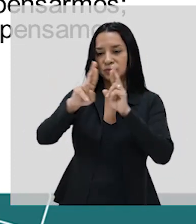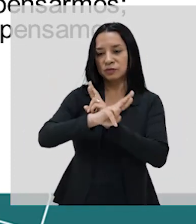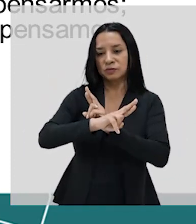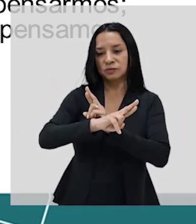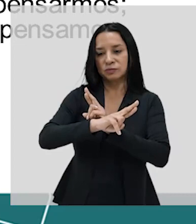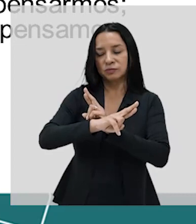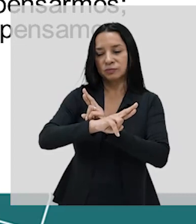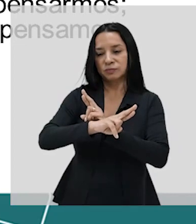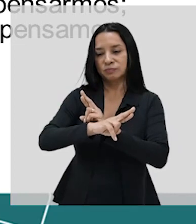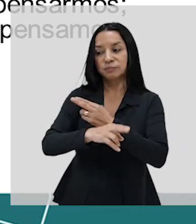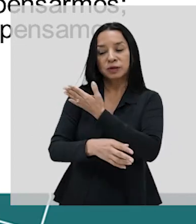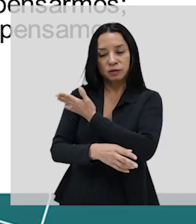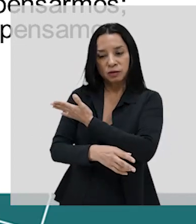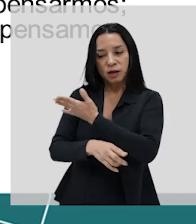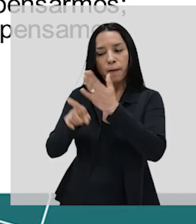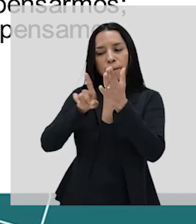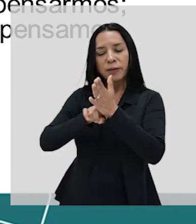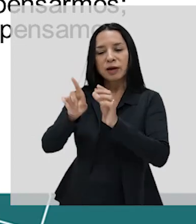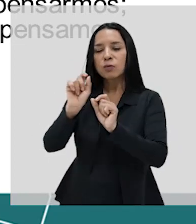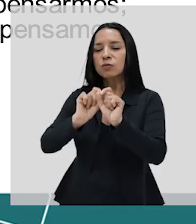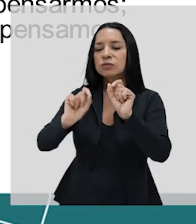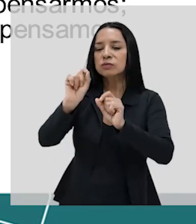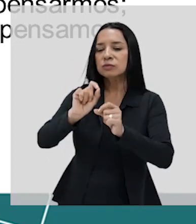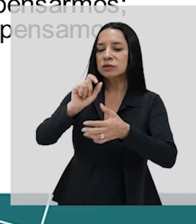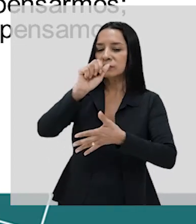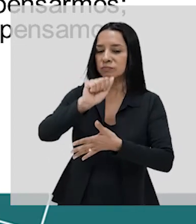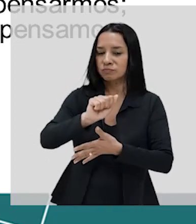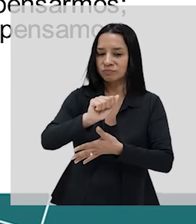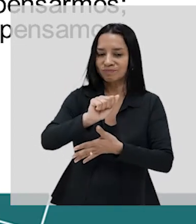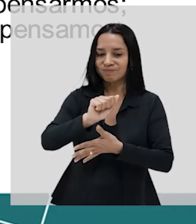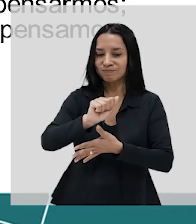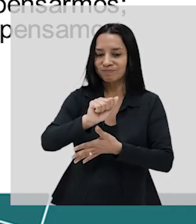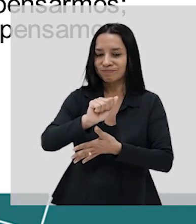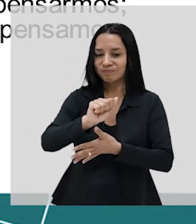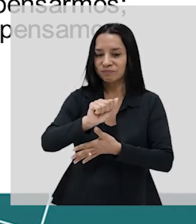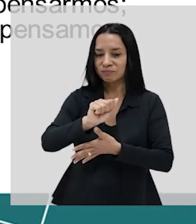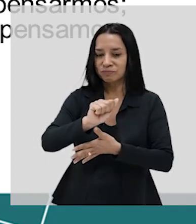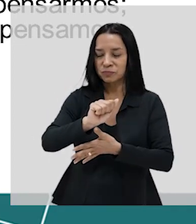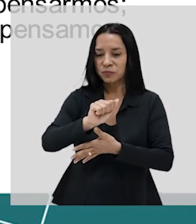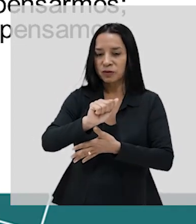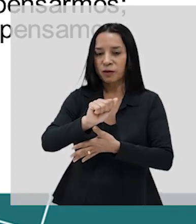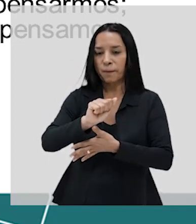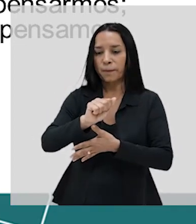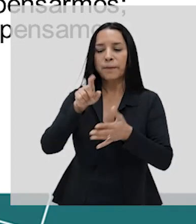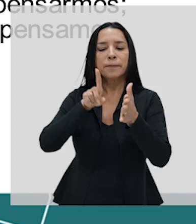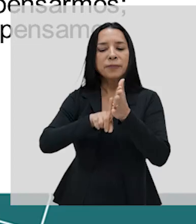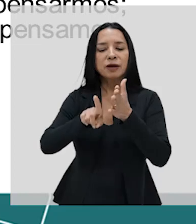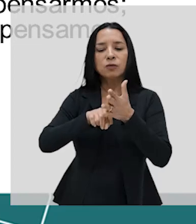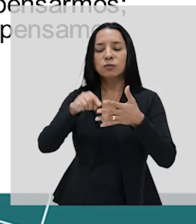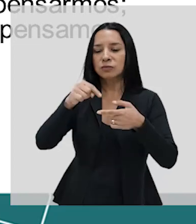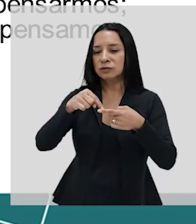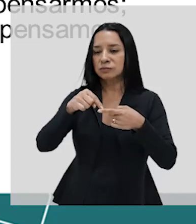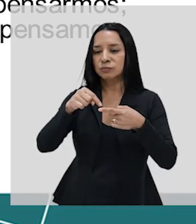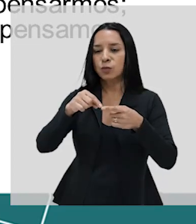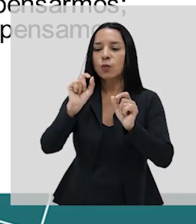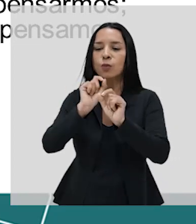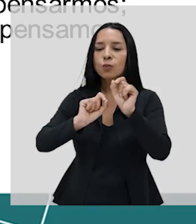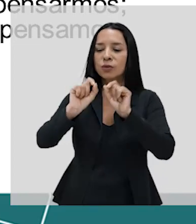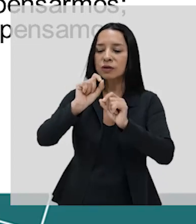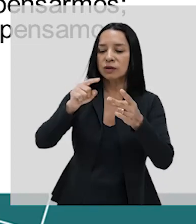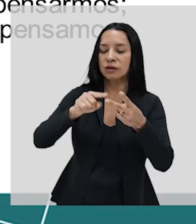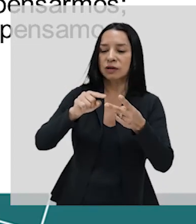é, como é, por quê e para quê. São aqui perguntas que se direcionam a quê?